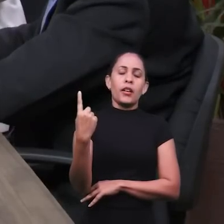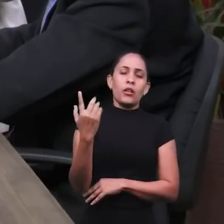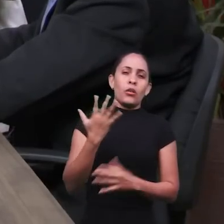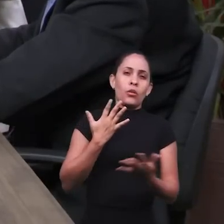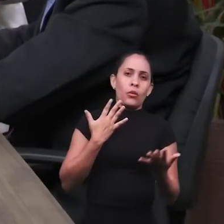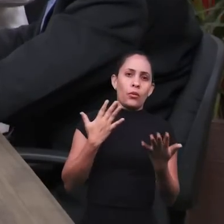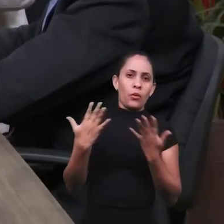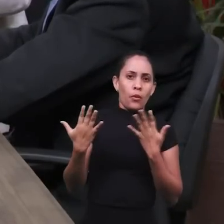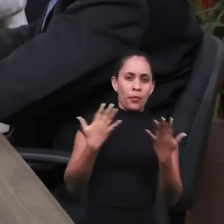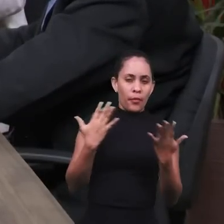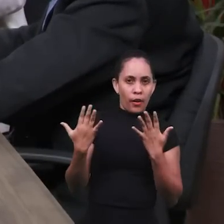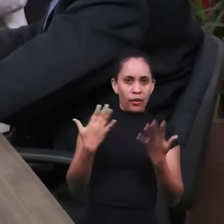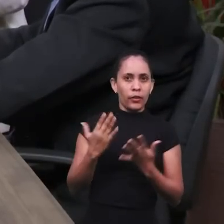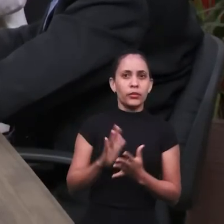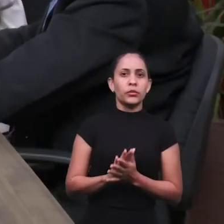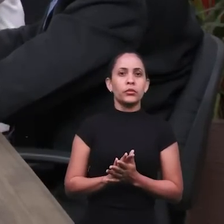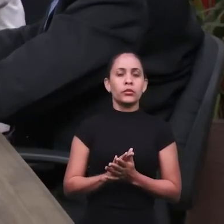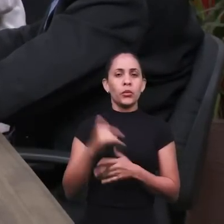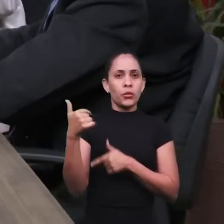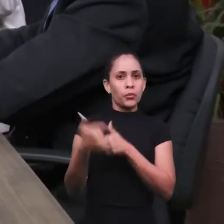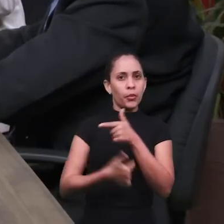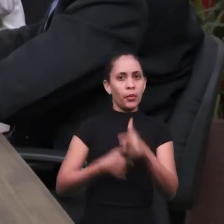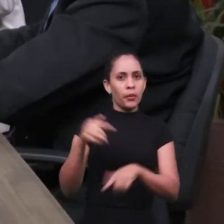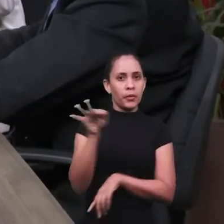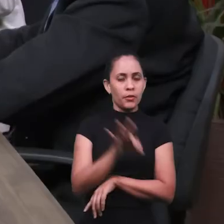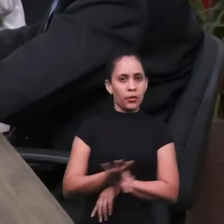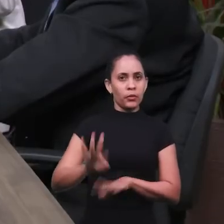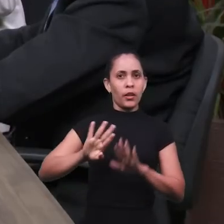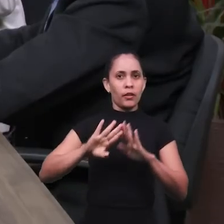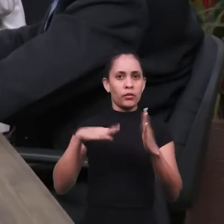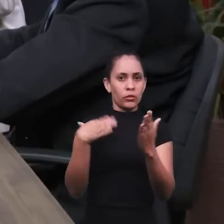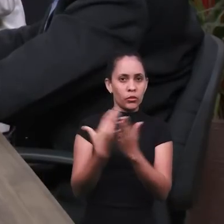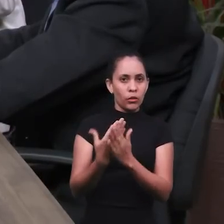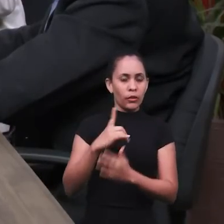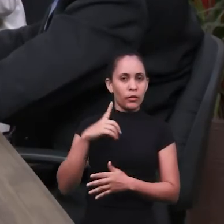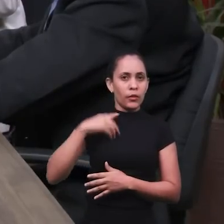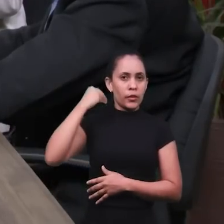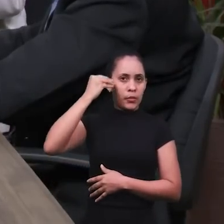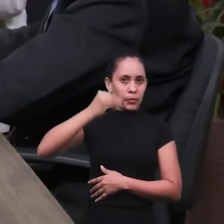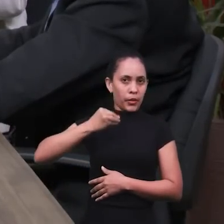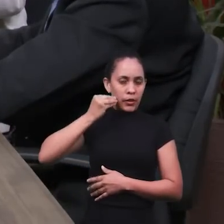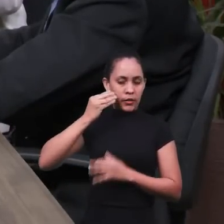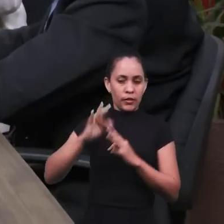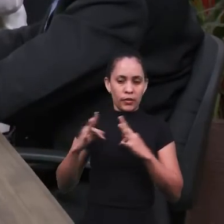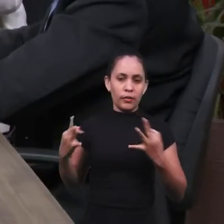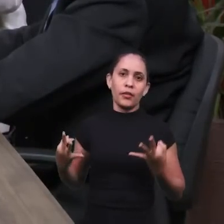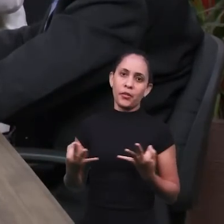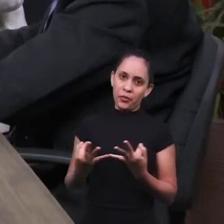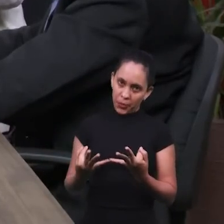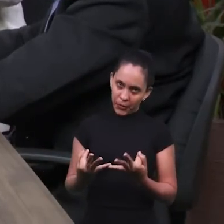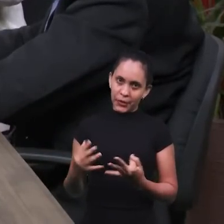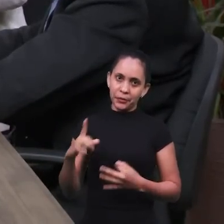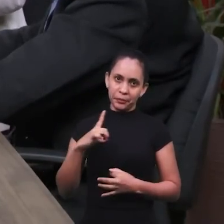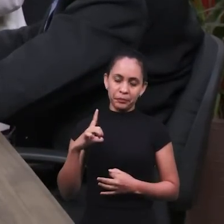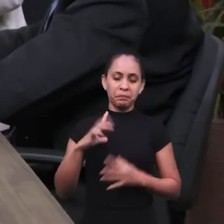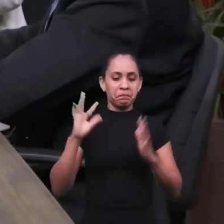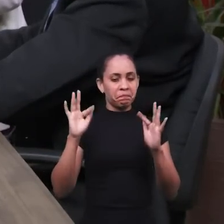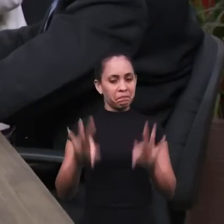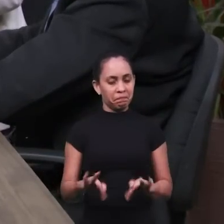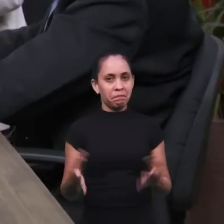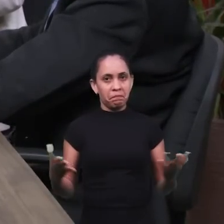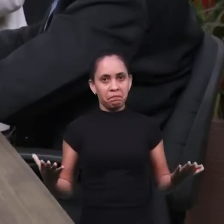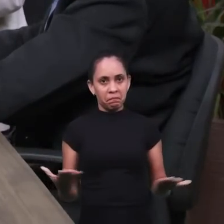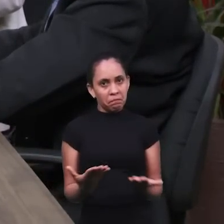na escola e tudo mais, eles vão poder levar a experiência que veio do lar de casa. Bom, a gente